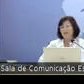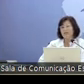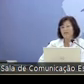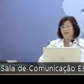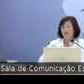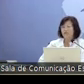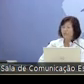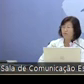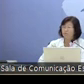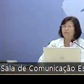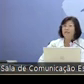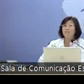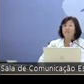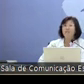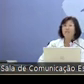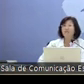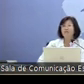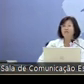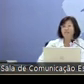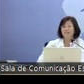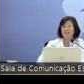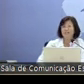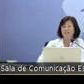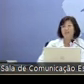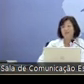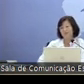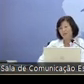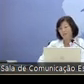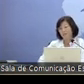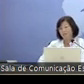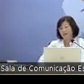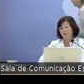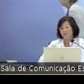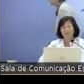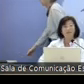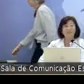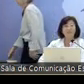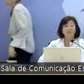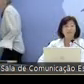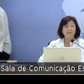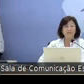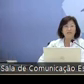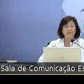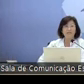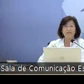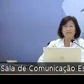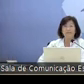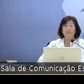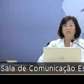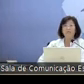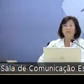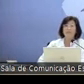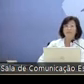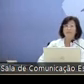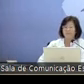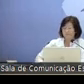criança sol os dados de notificação e não temos dados de investigação da criança